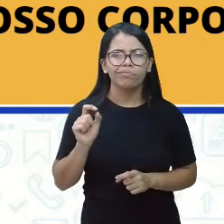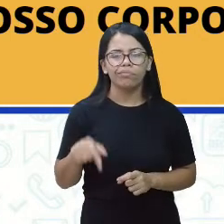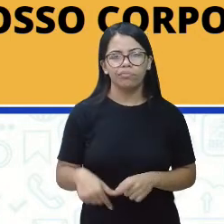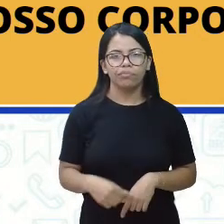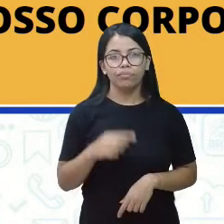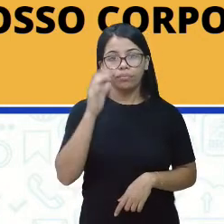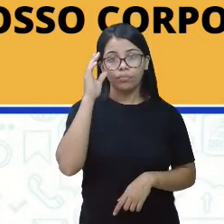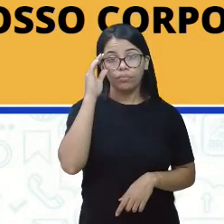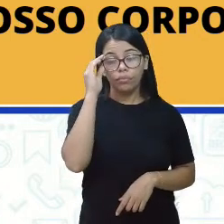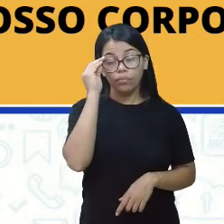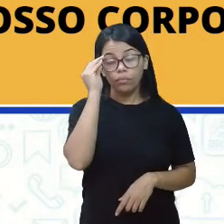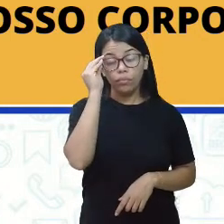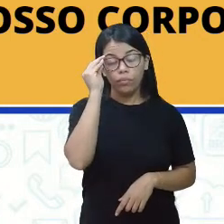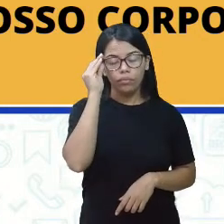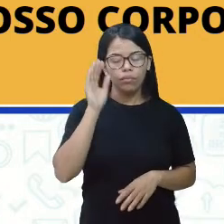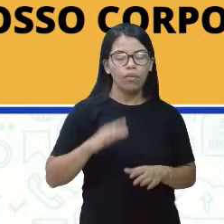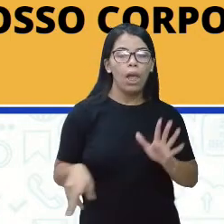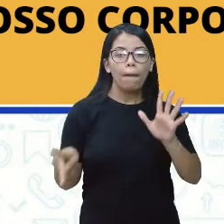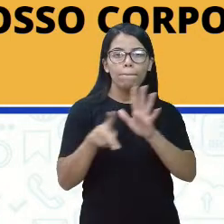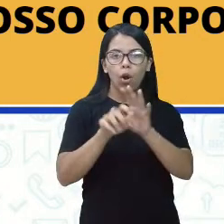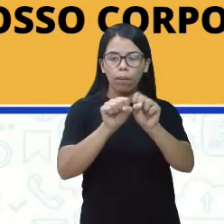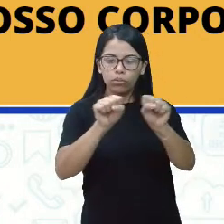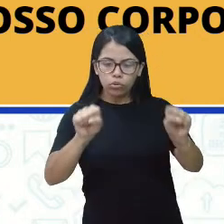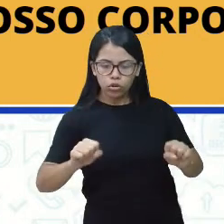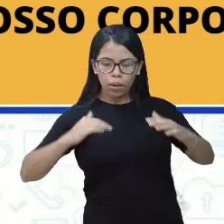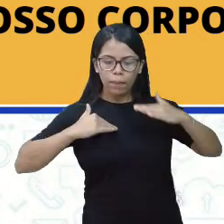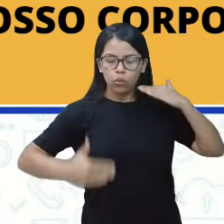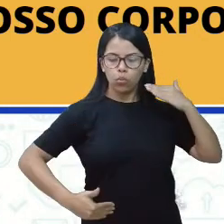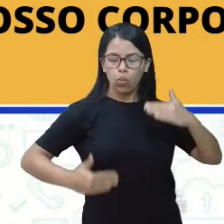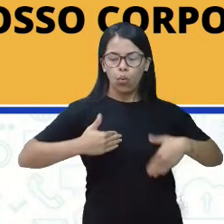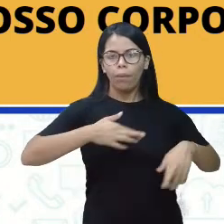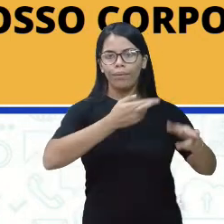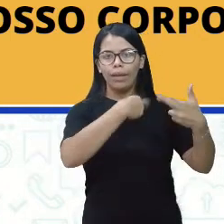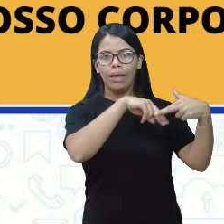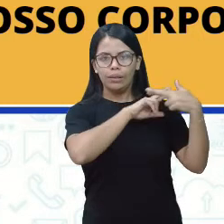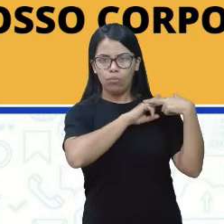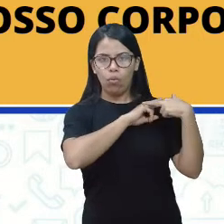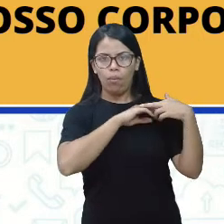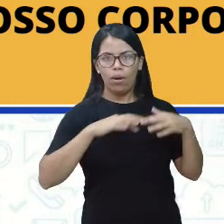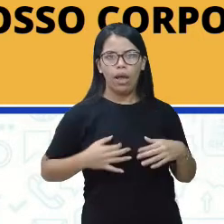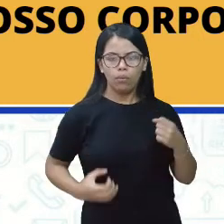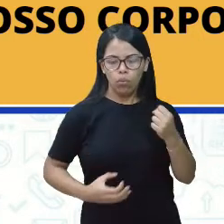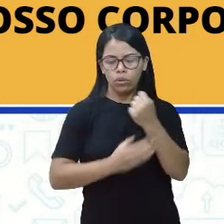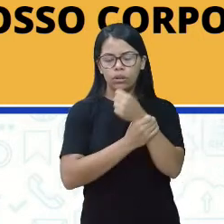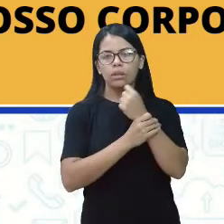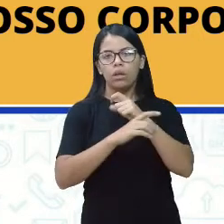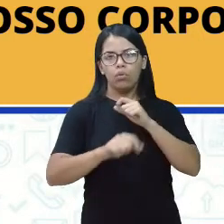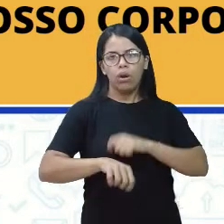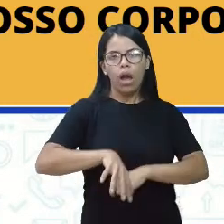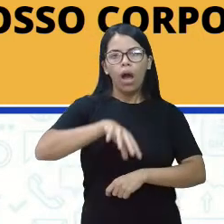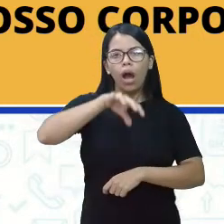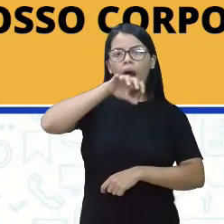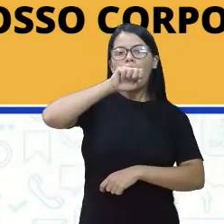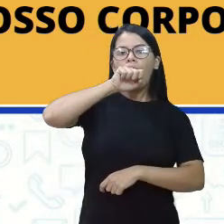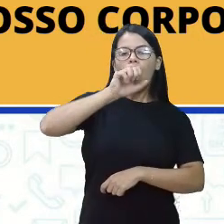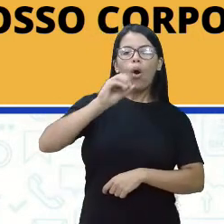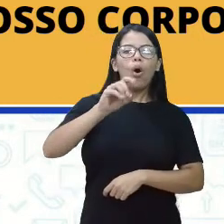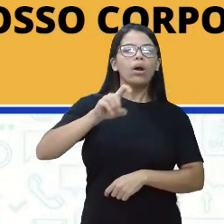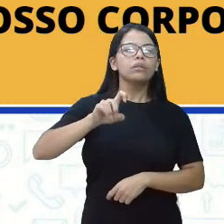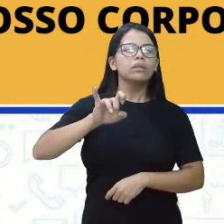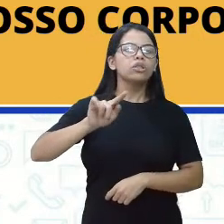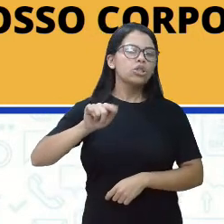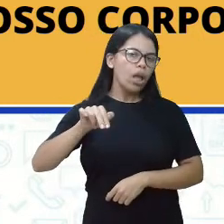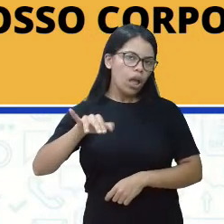é o sistema do corpo responsável por garantir a captação do oxigênio presente no ar e a eliminação do